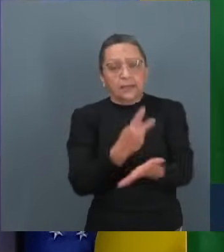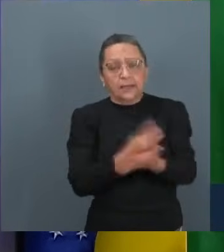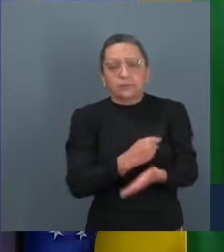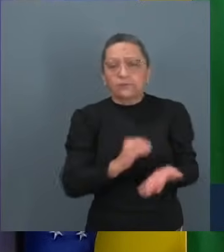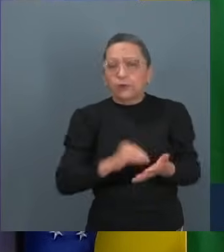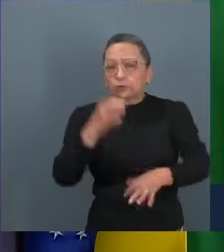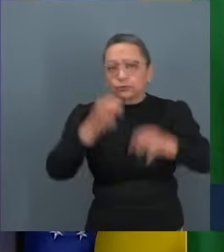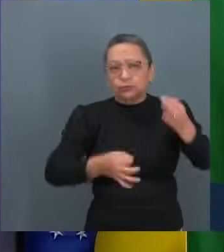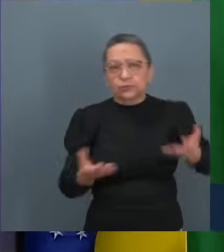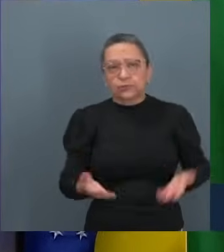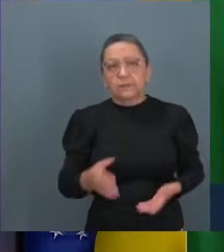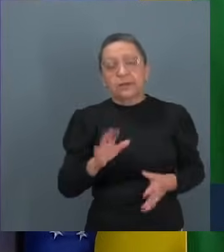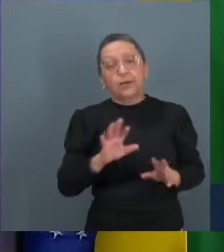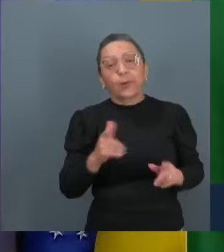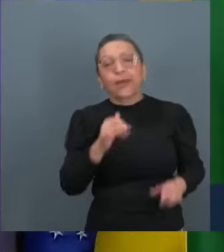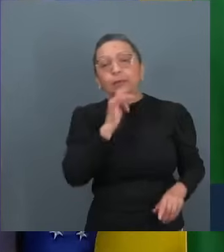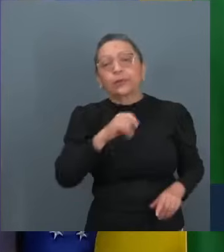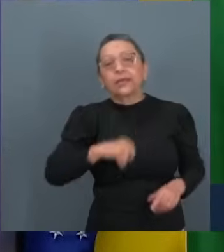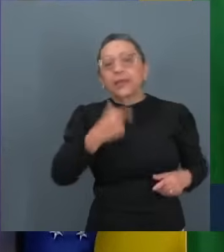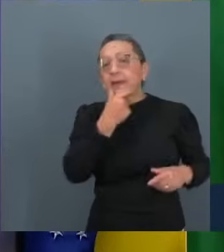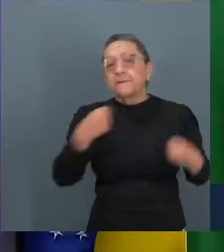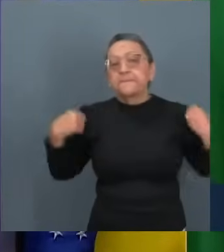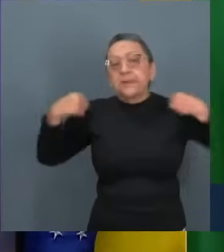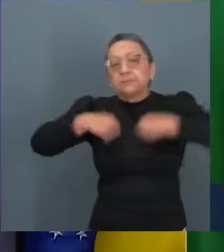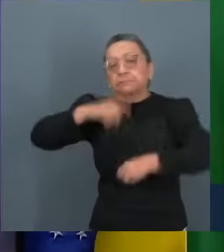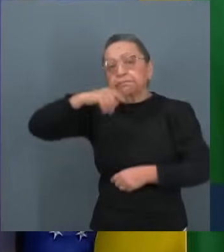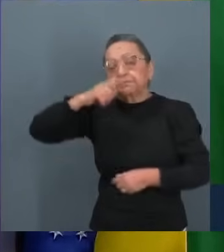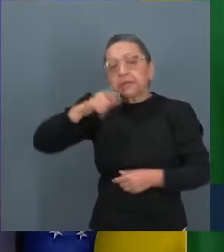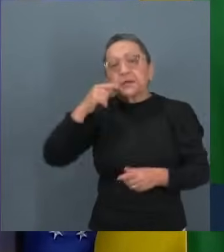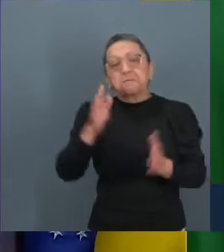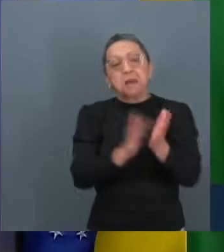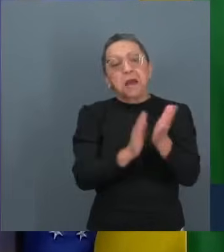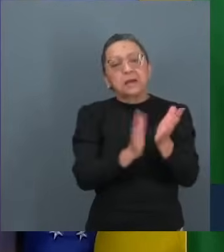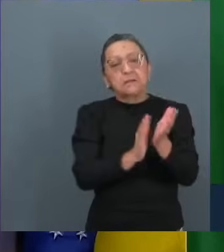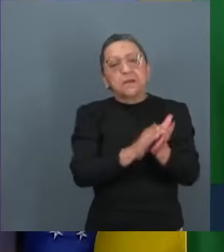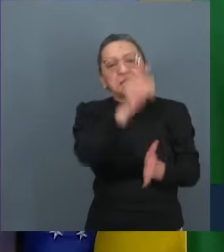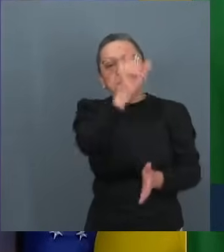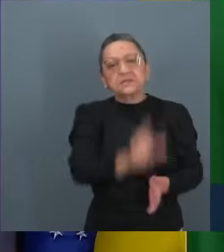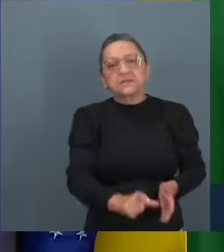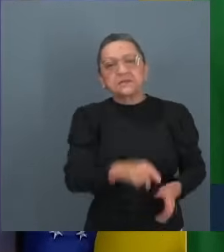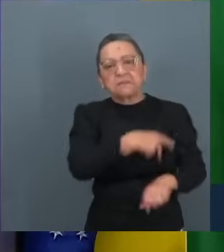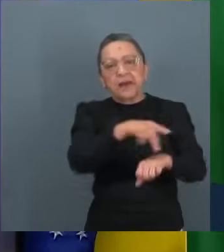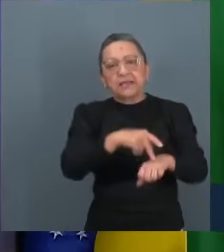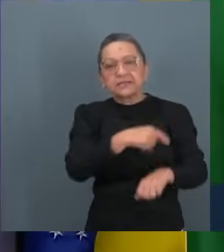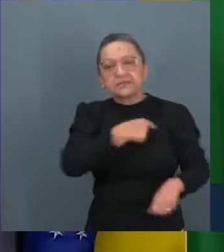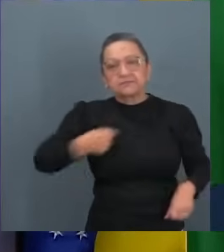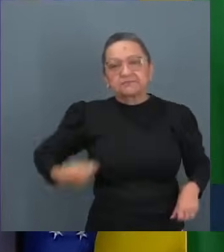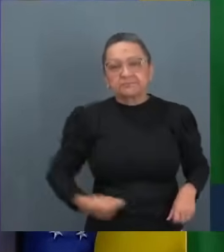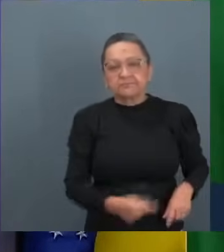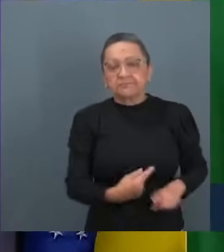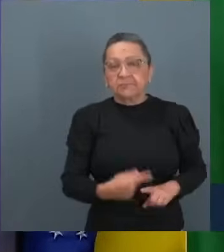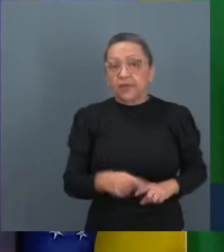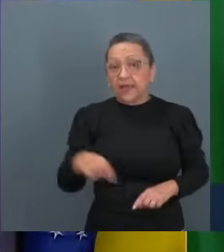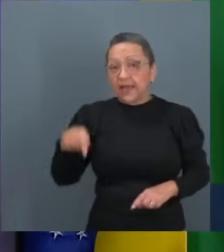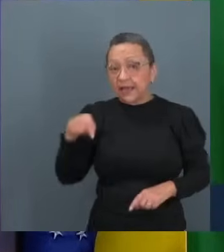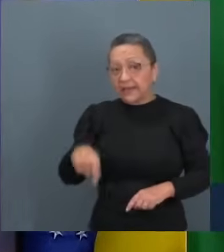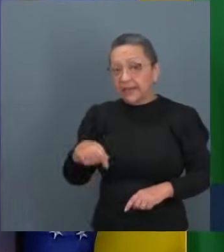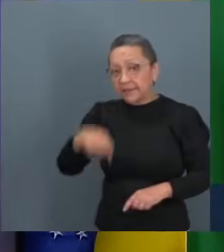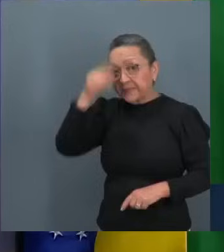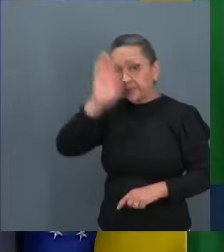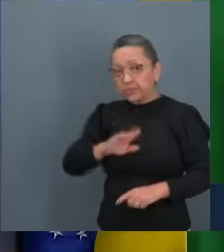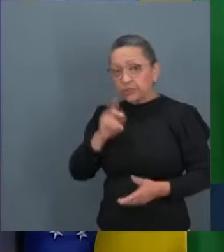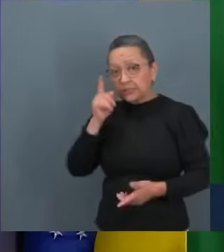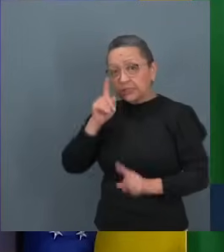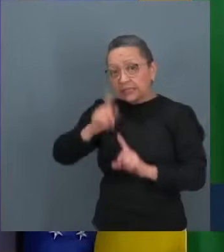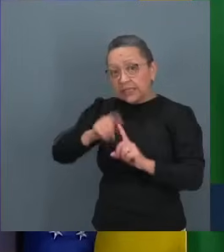acaso que o ministro Gilmar Mendes elogiou tanto a ditadura chinesa. Essa forma de censura que está sendo imposta pelo STF